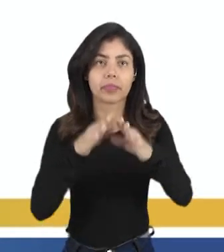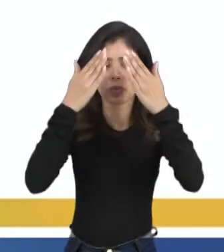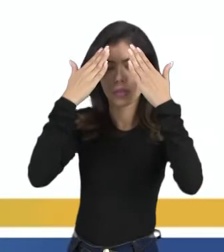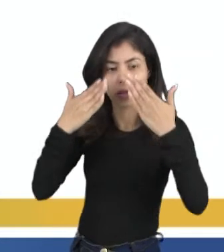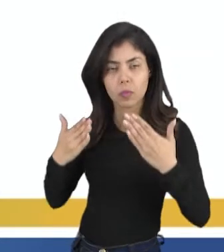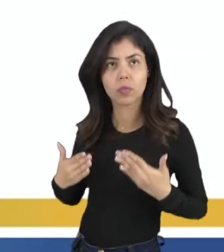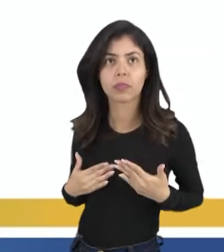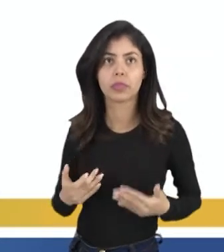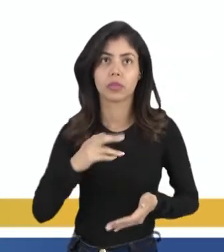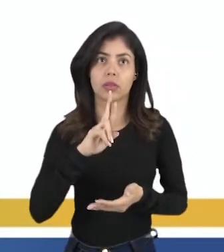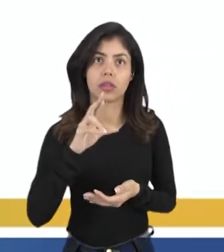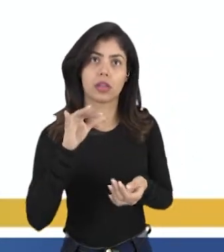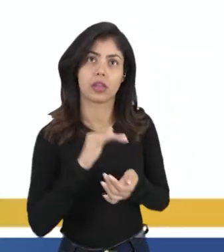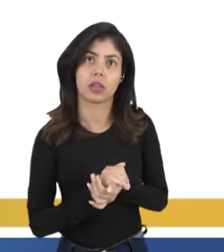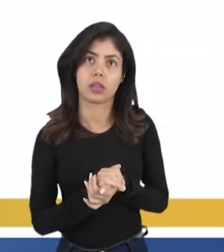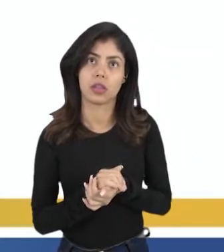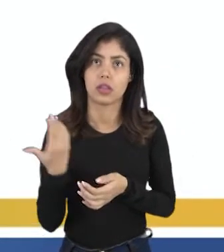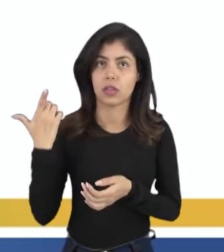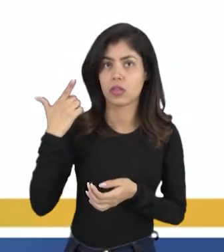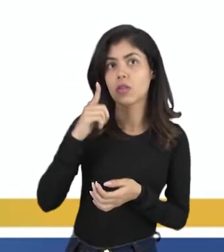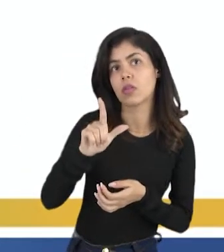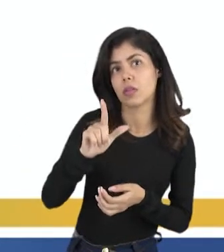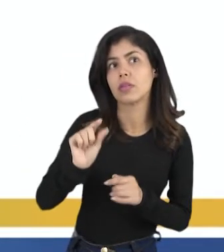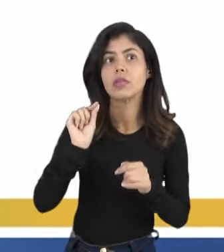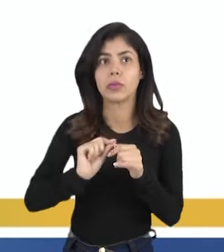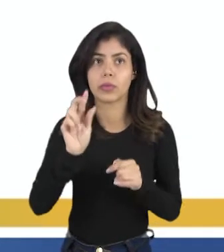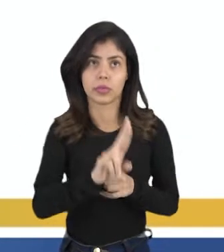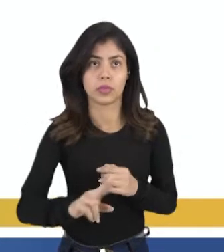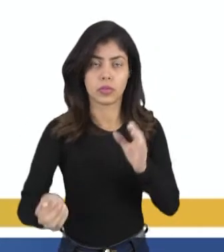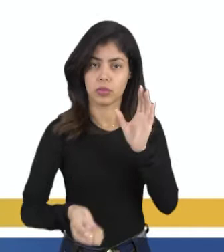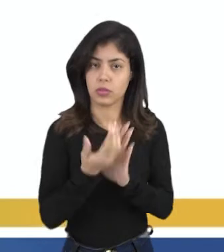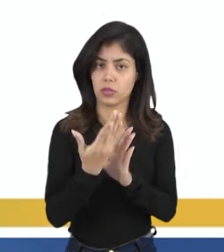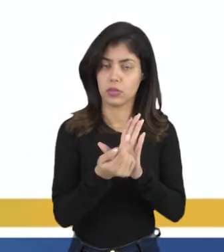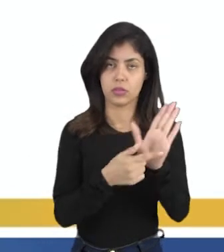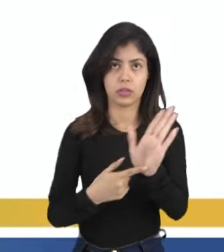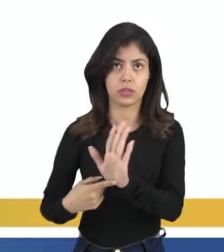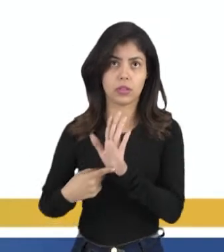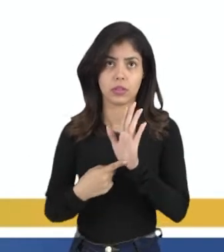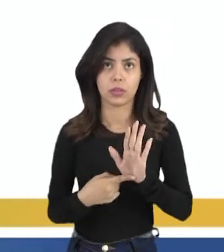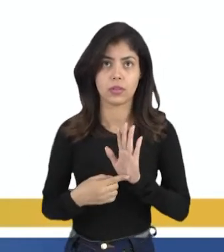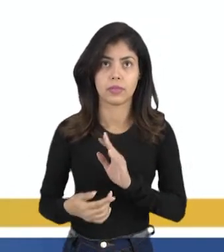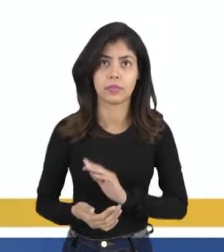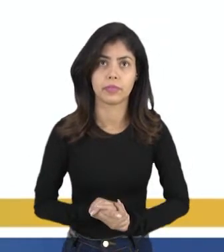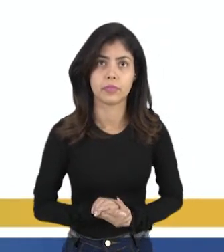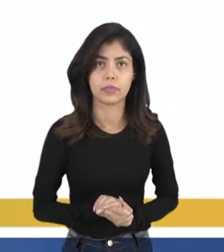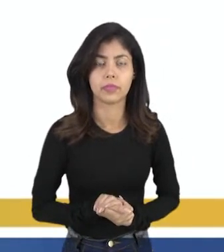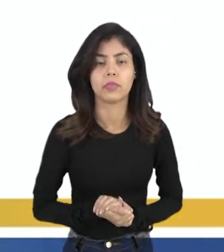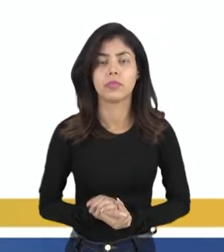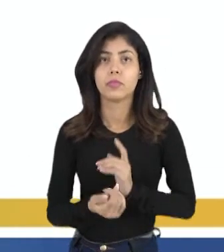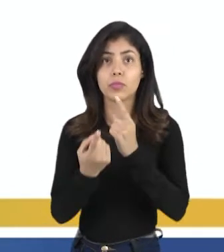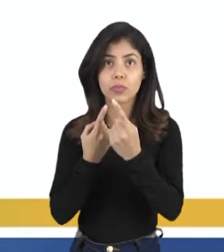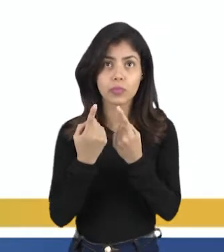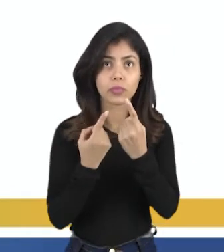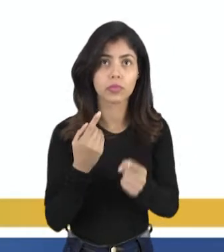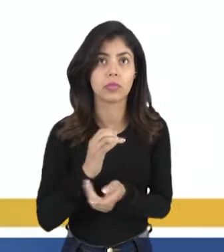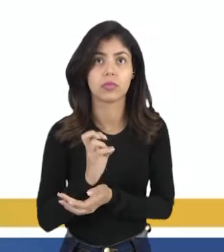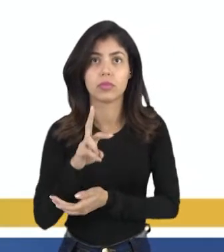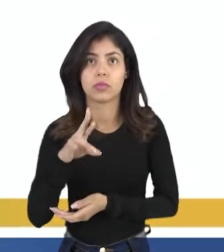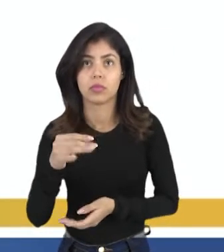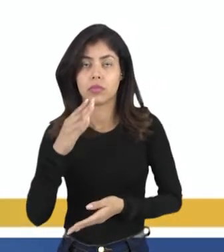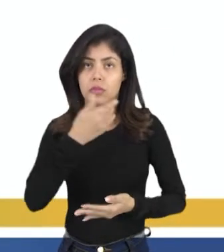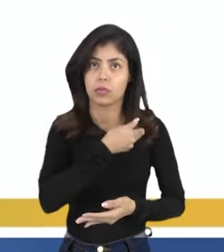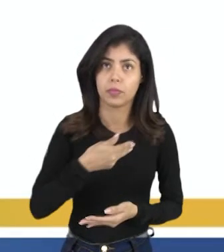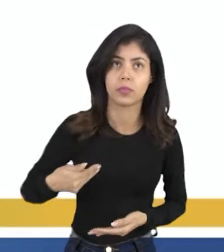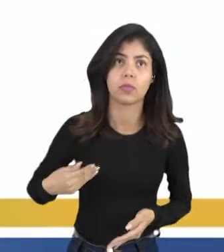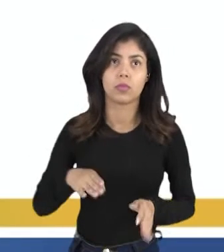do branqueamento a serem alcançados por meio do uso de produtos apresentados. O discurso